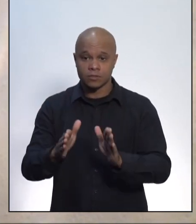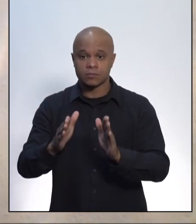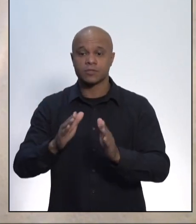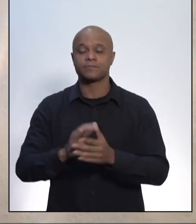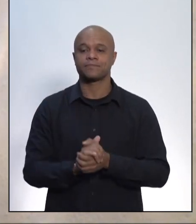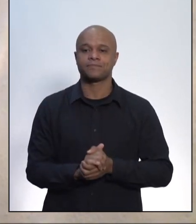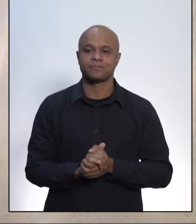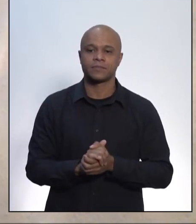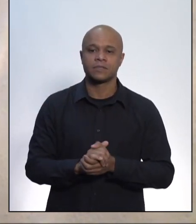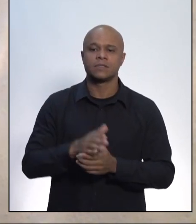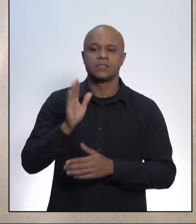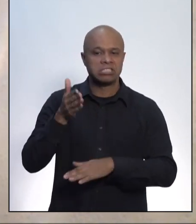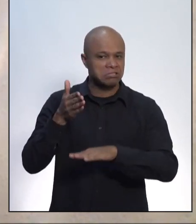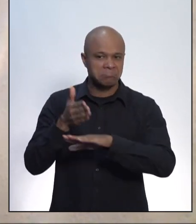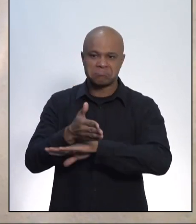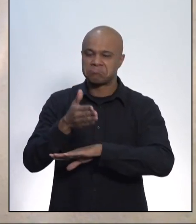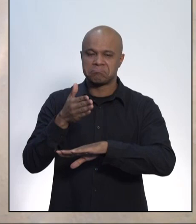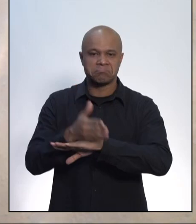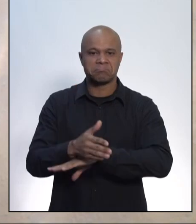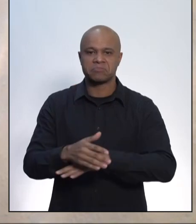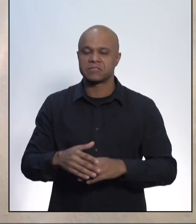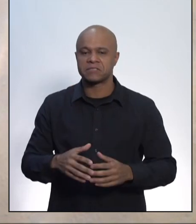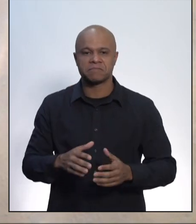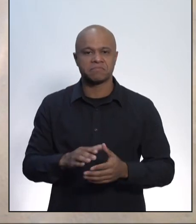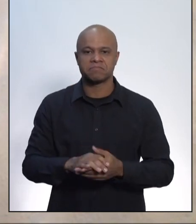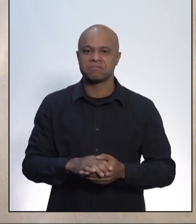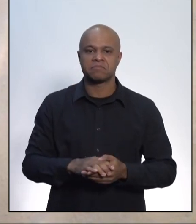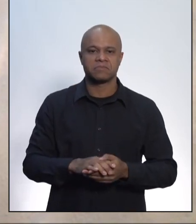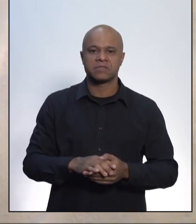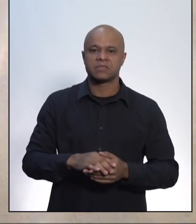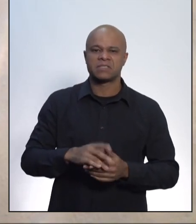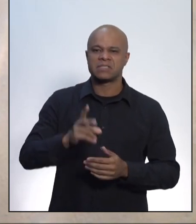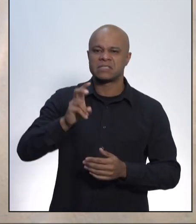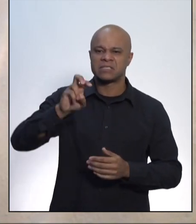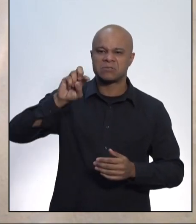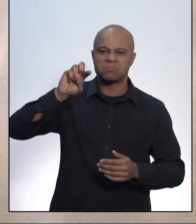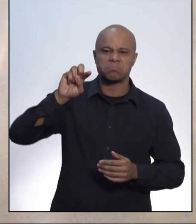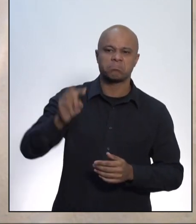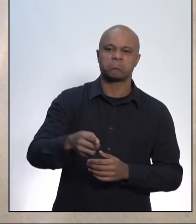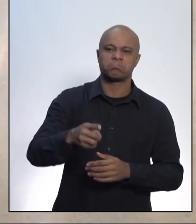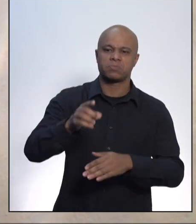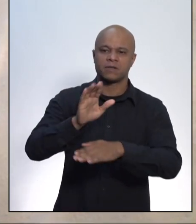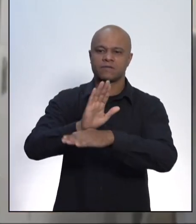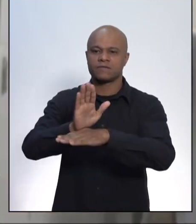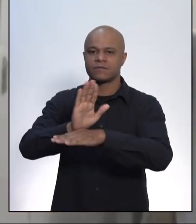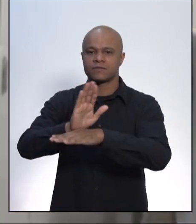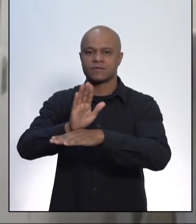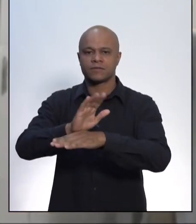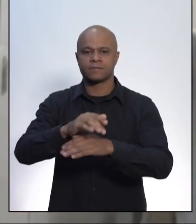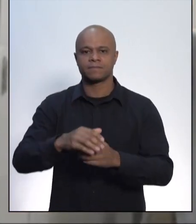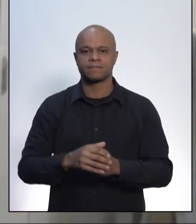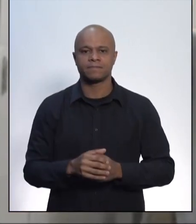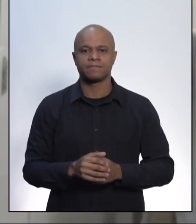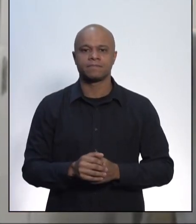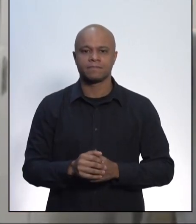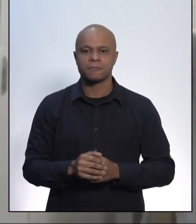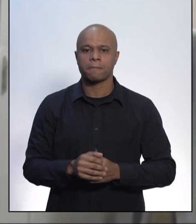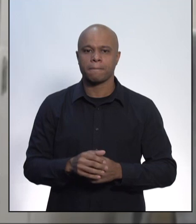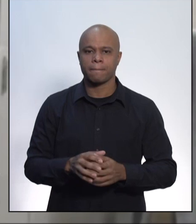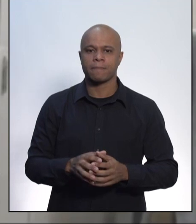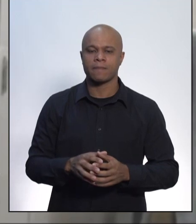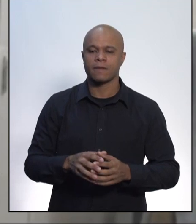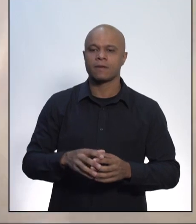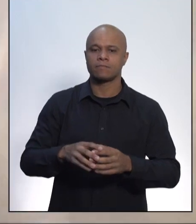vão ter acesso a mais de... hoje são 5 mil vídeos, não é isso, Bruno? Isso, 5 mil vídeos. 5 mil